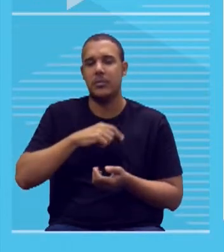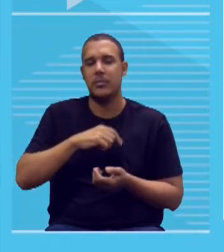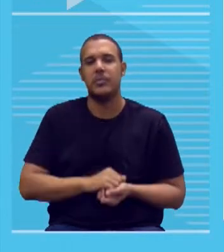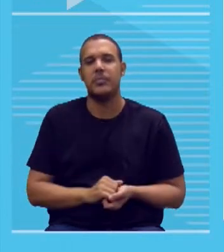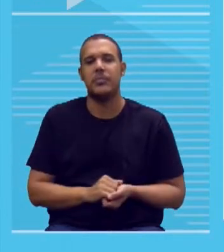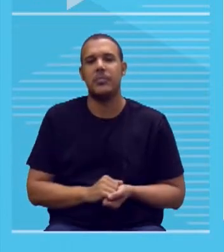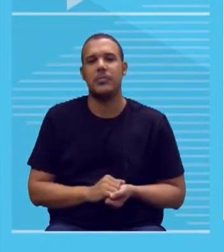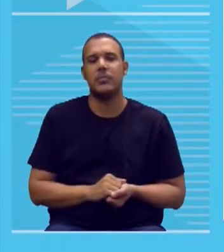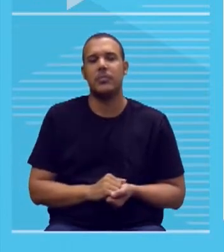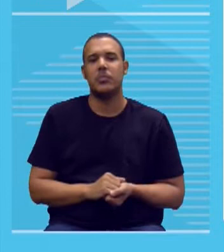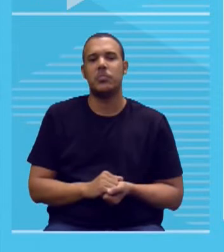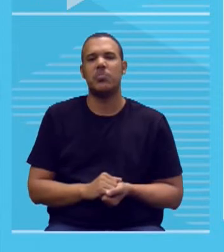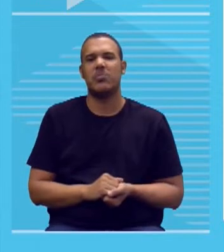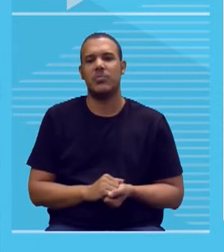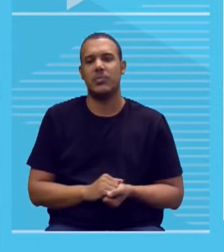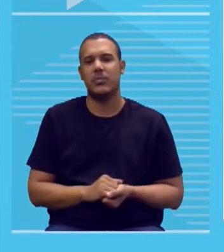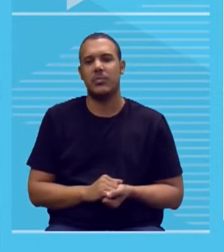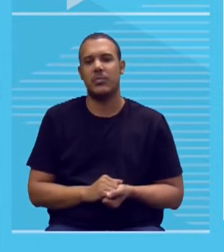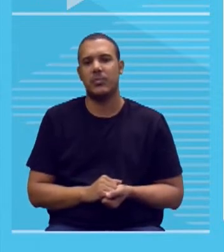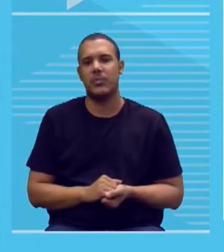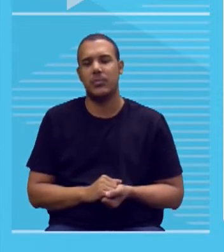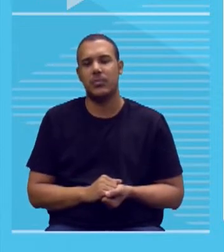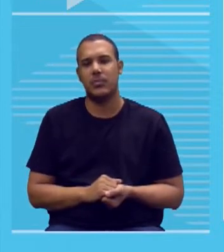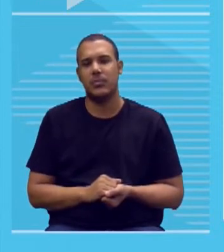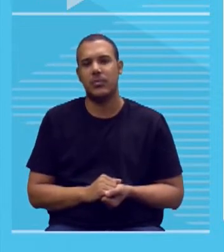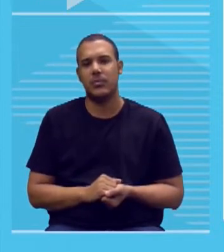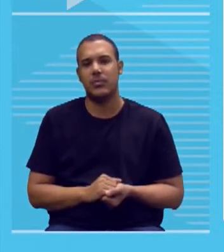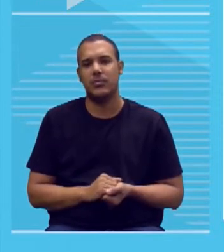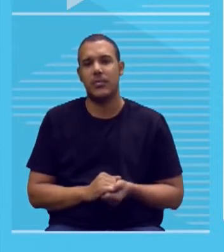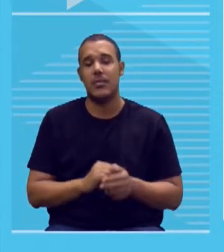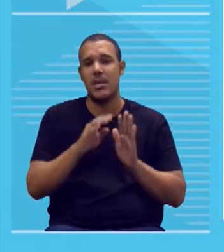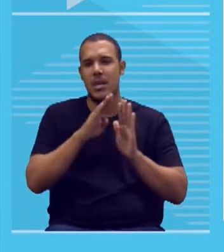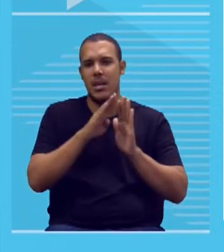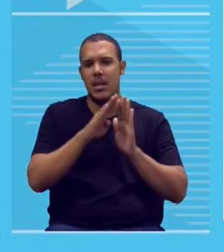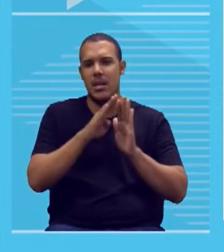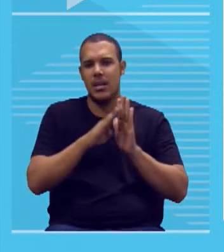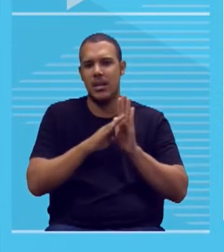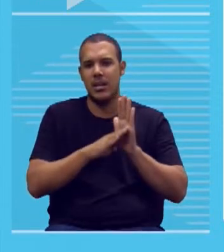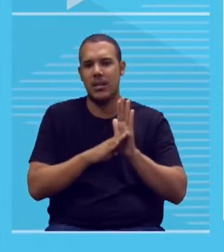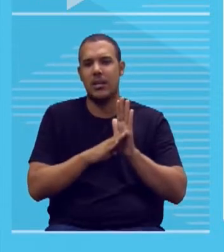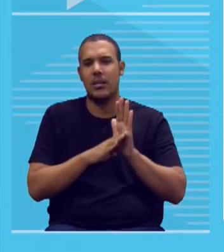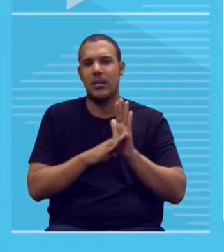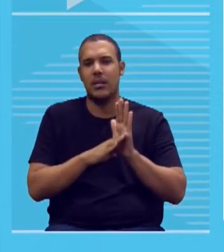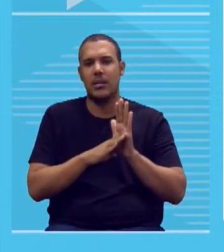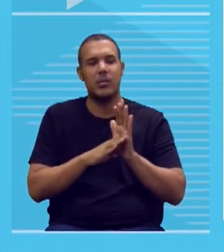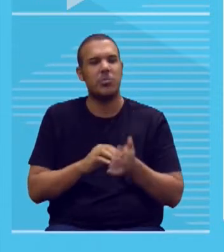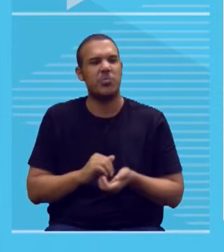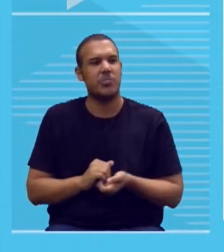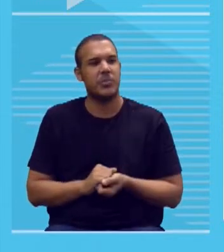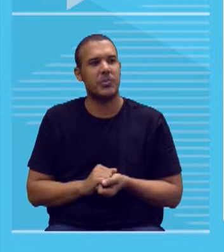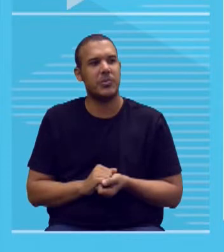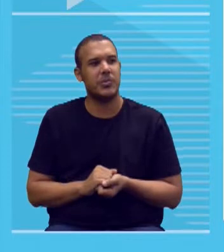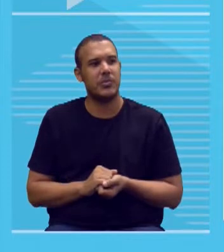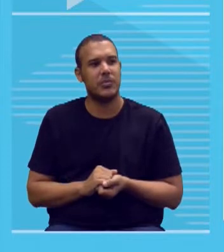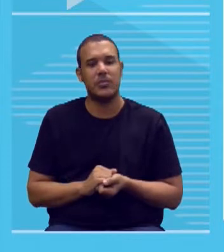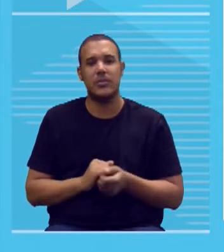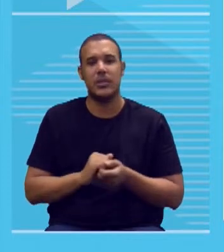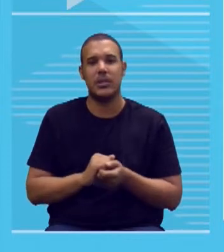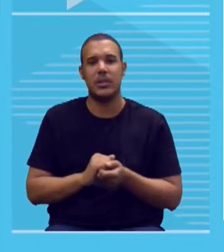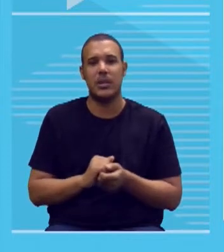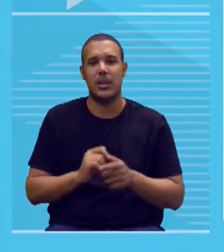claro talvez ali a a lista merecesse mesmo sair ali na